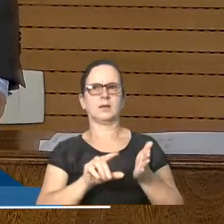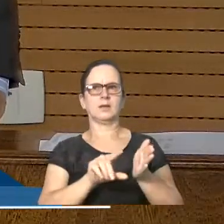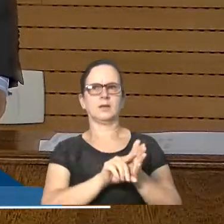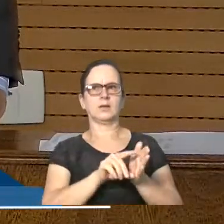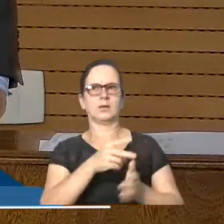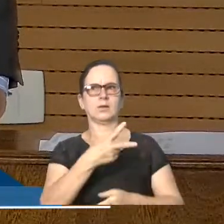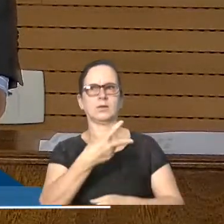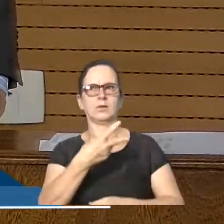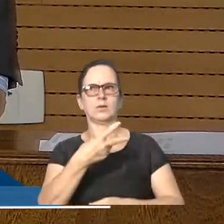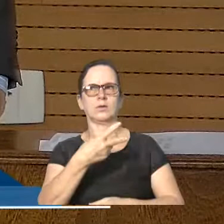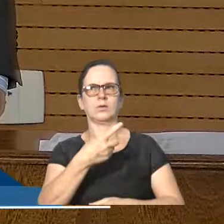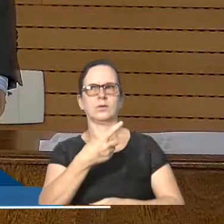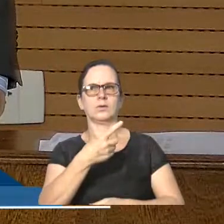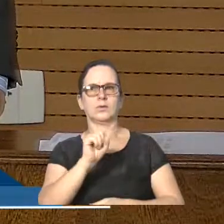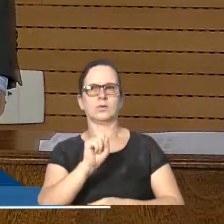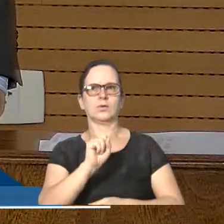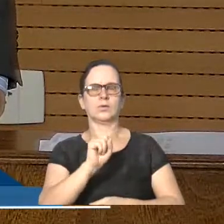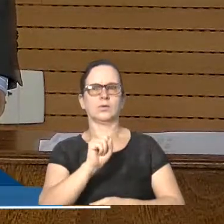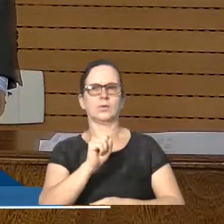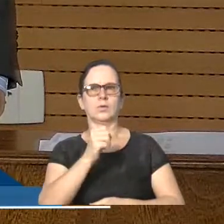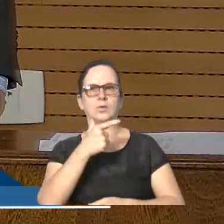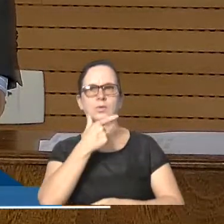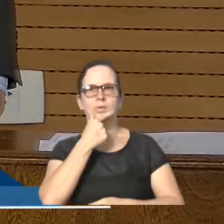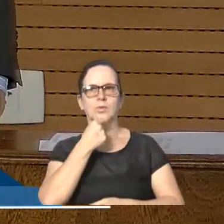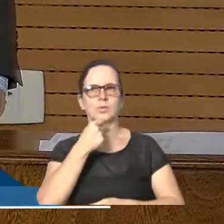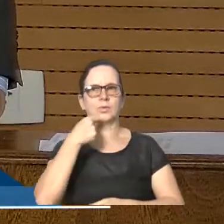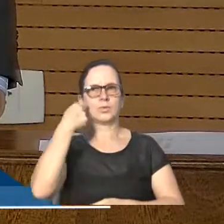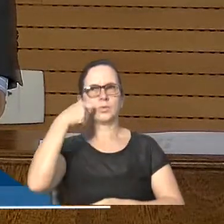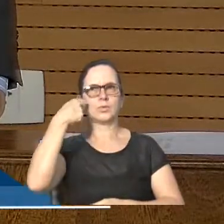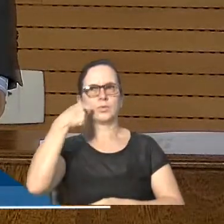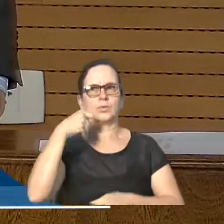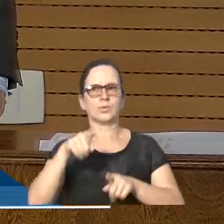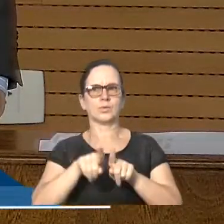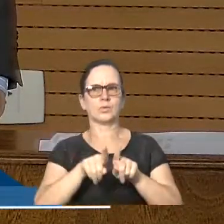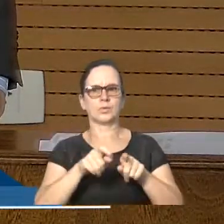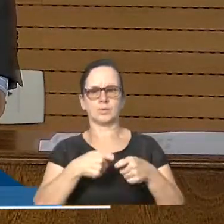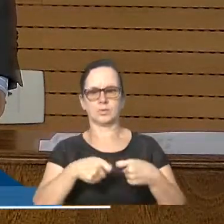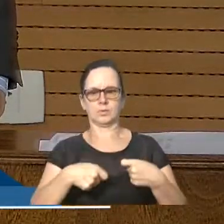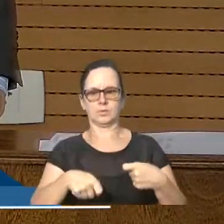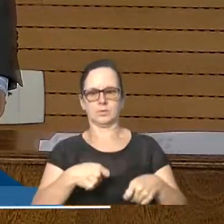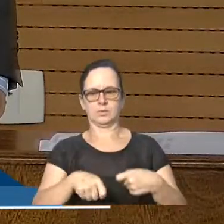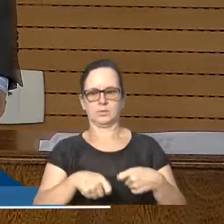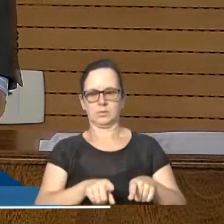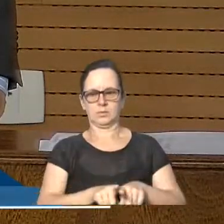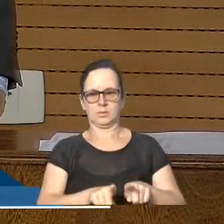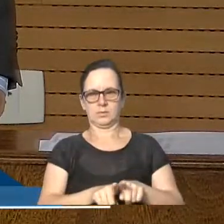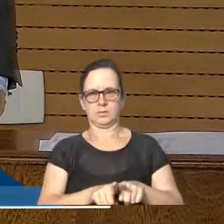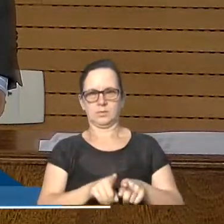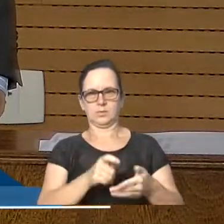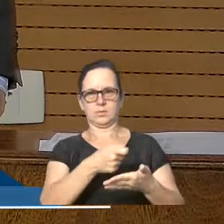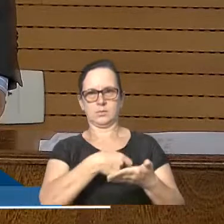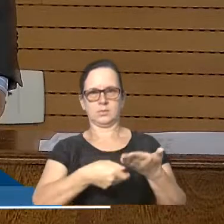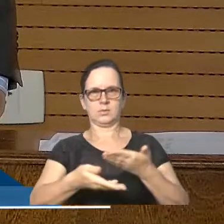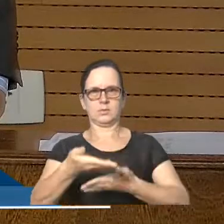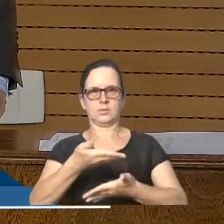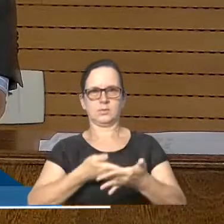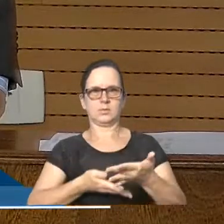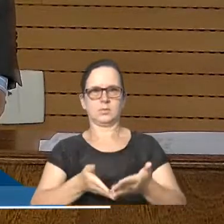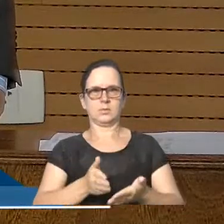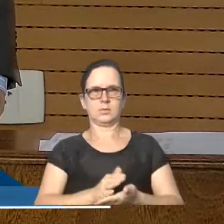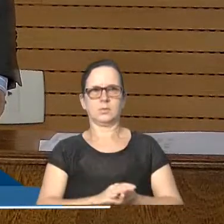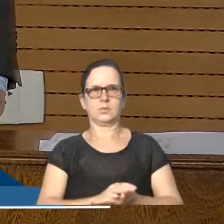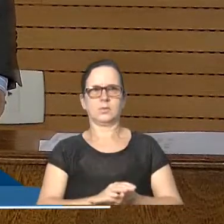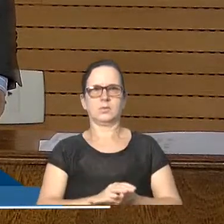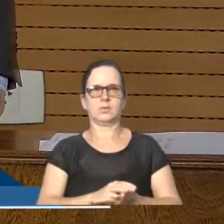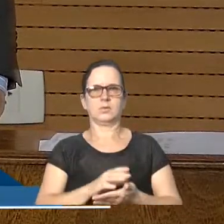parecer da douta Procuradoria Legislativa da Casa, que acatamos e, a seguir, transcrevemos. Os